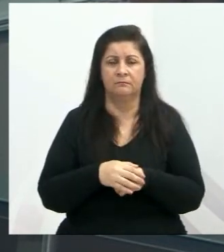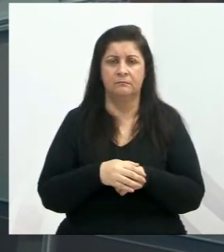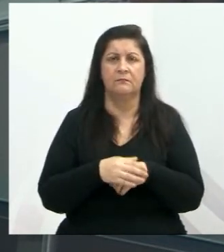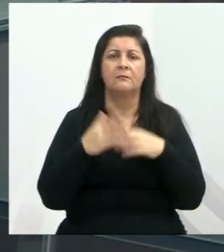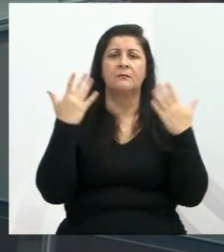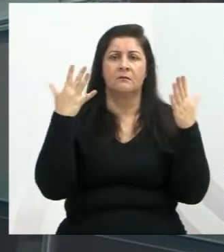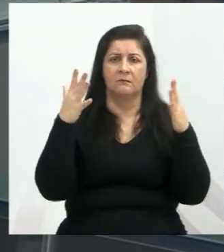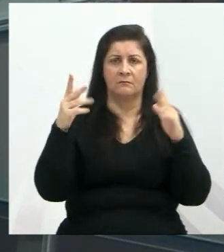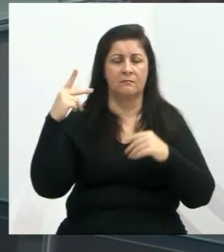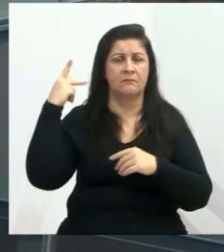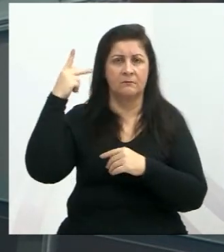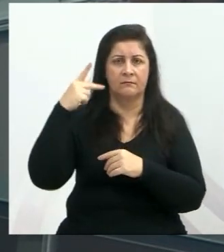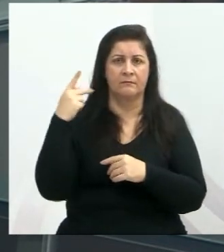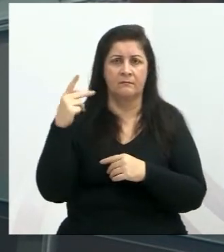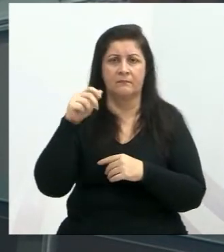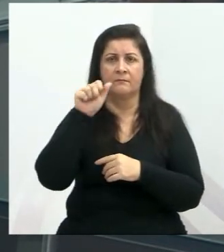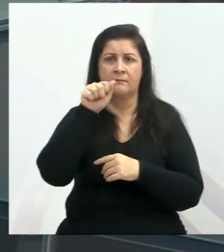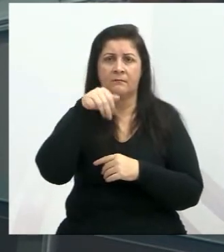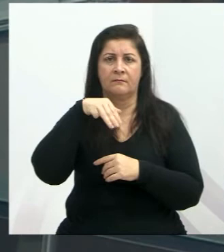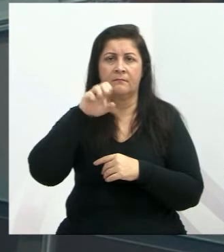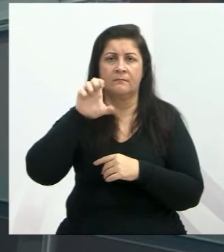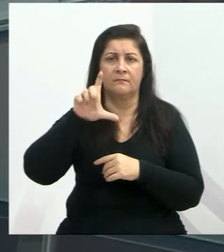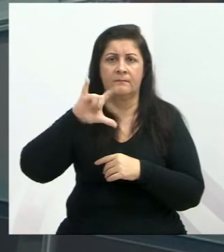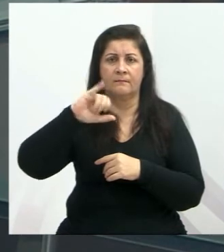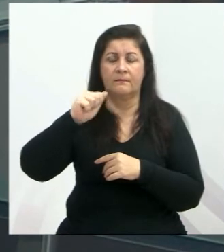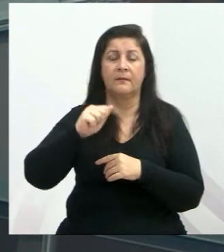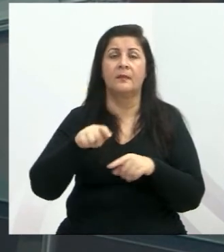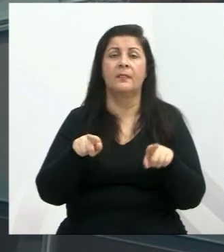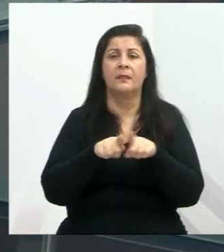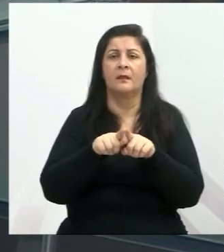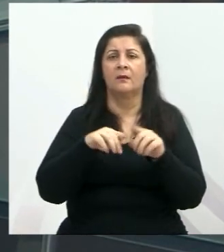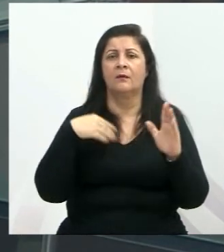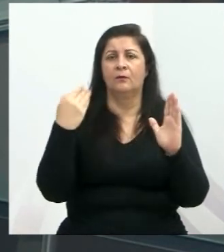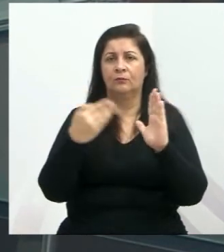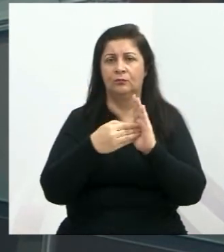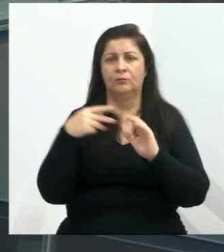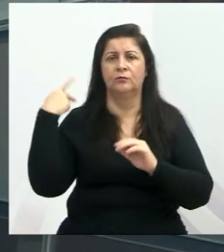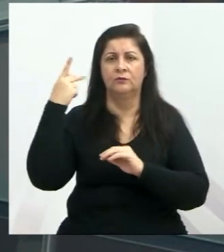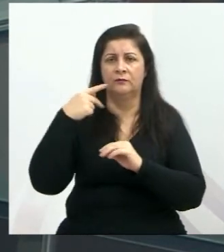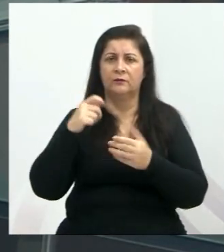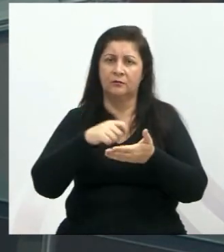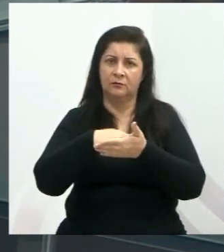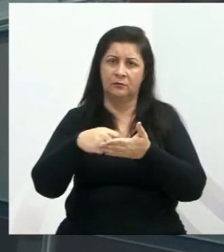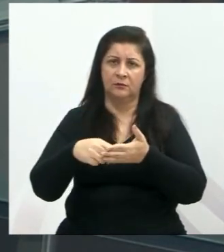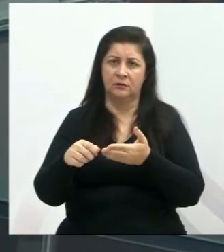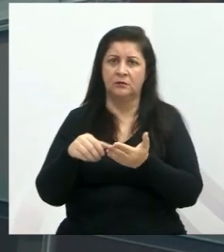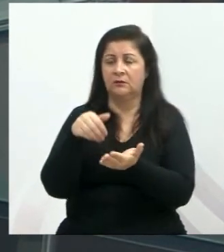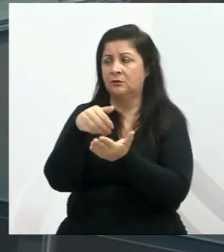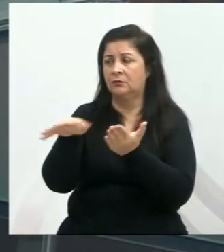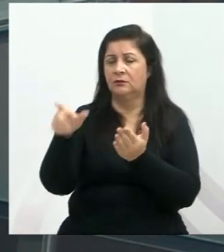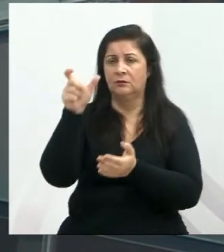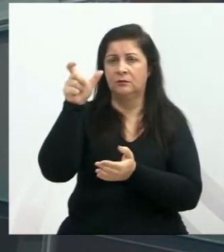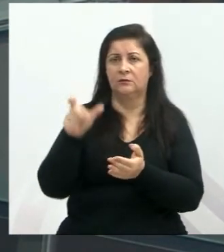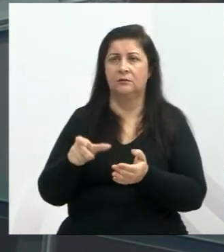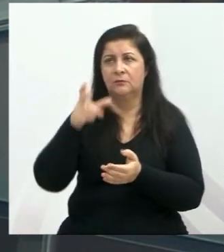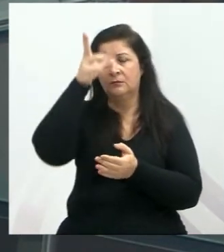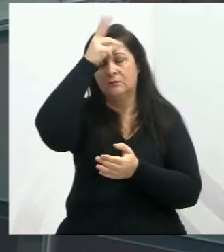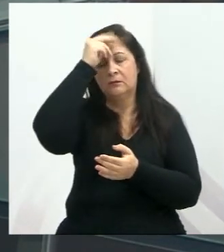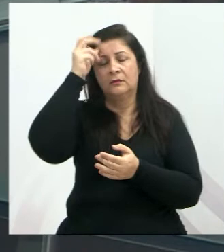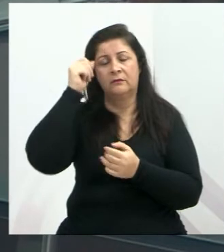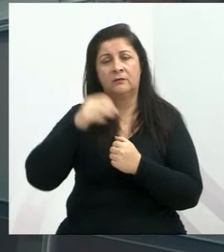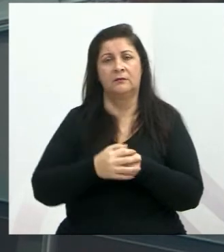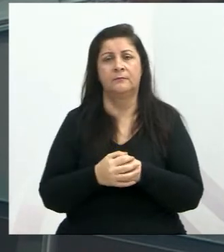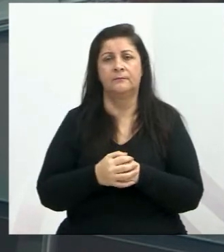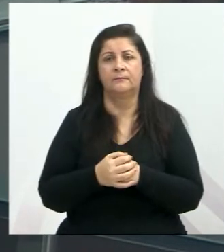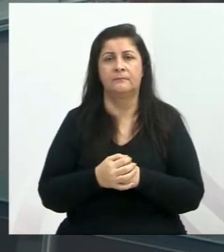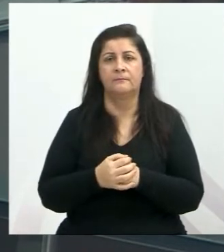à vereadora Maria Amélia e aos demais que também estão assinando essa indicação ao prefeito. Esperamos que essa seja uma